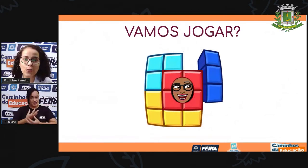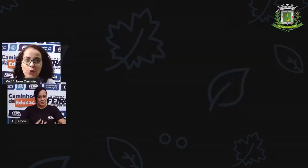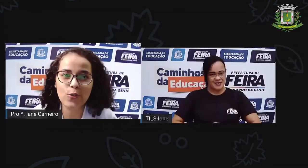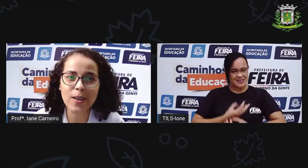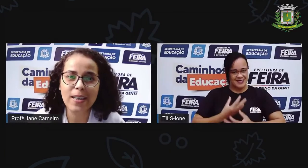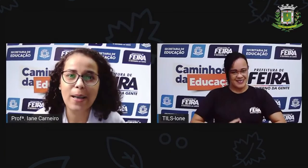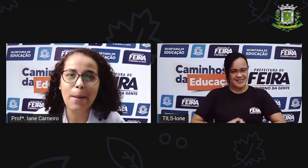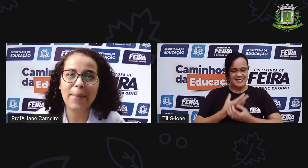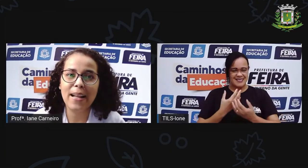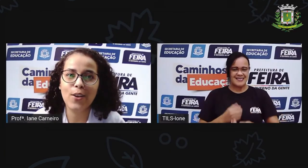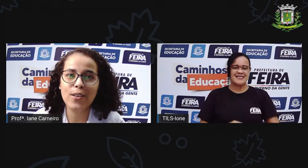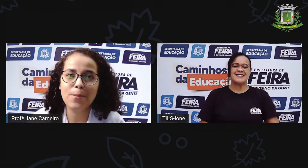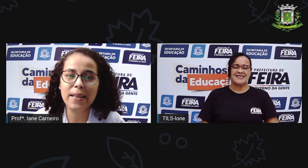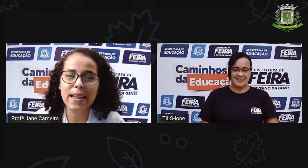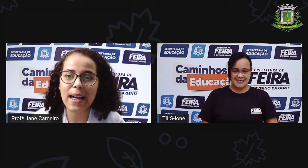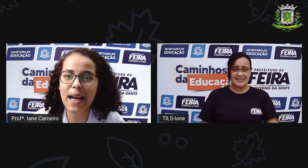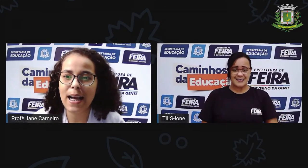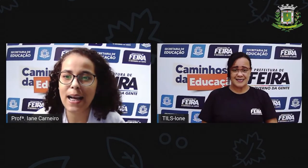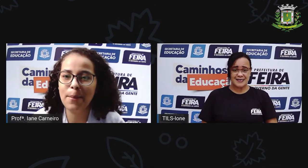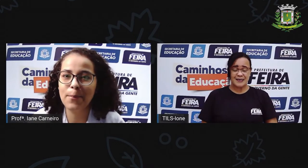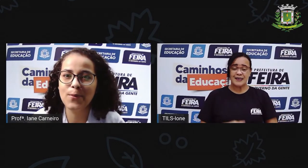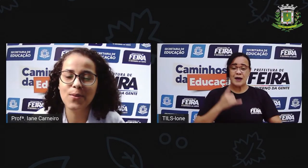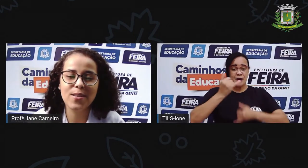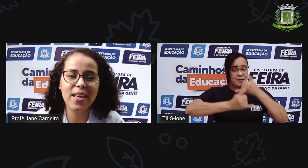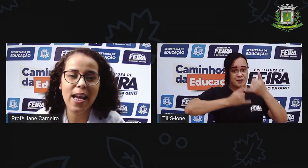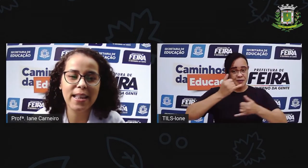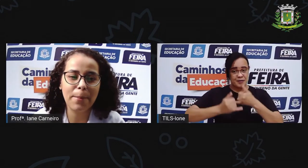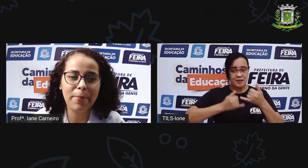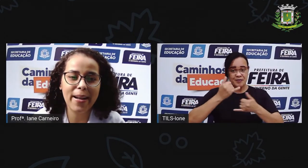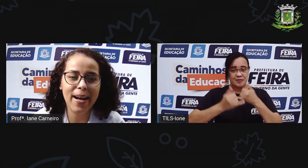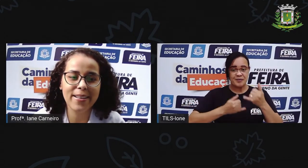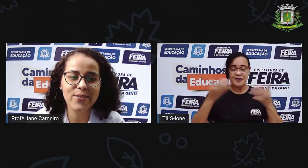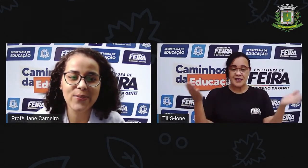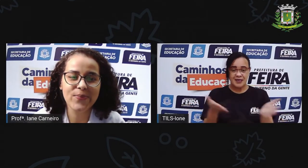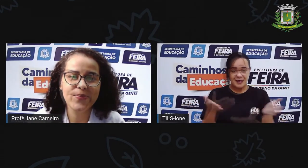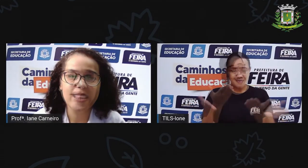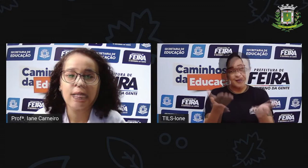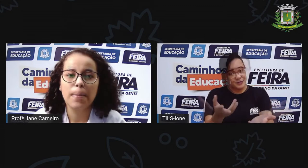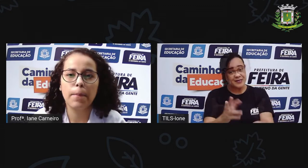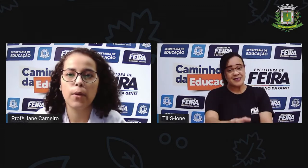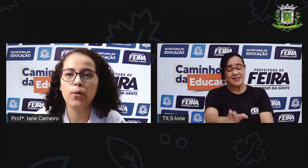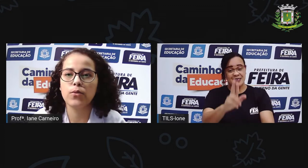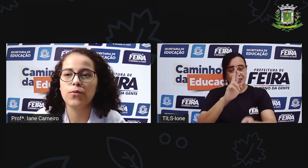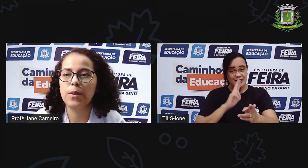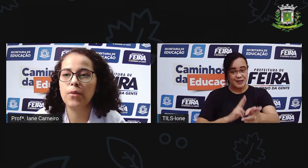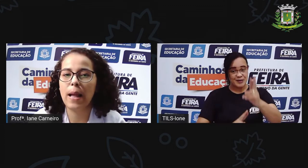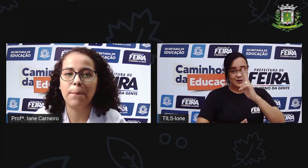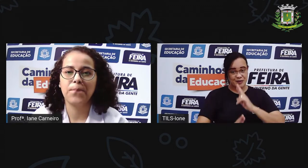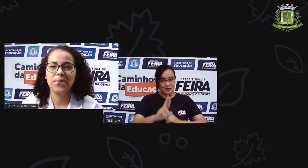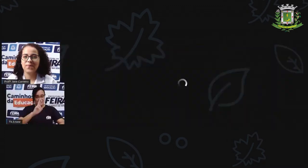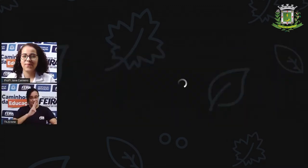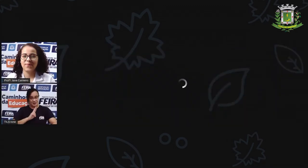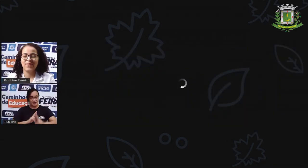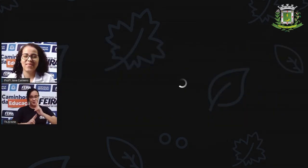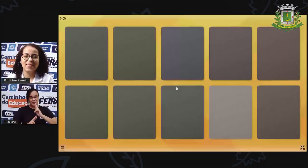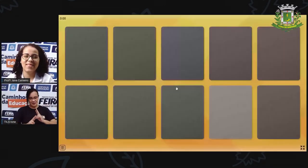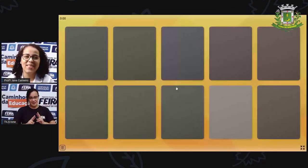jogo Para nós brincarmos Quem aí está preparado? Pronto, vamos lá